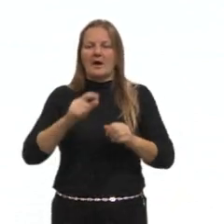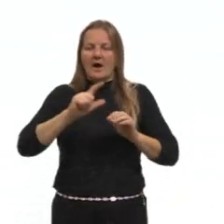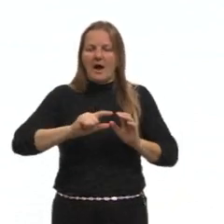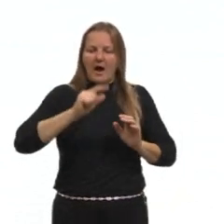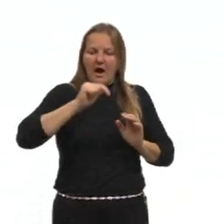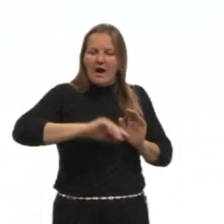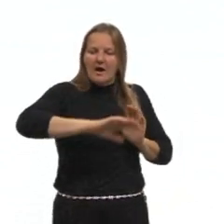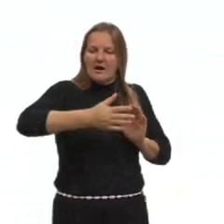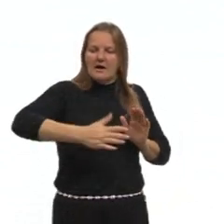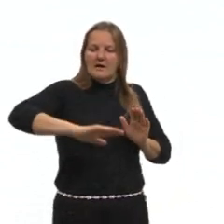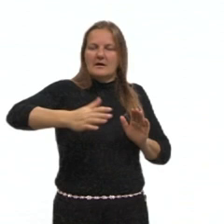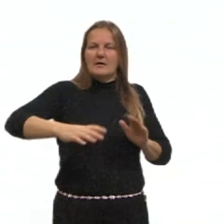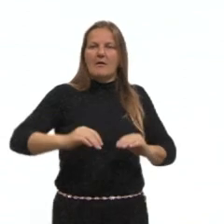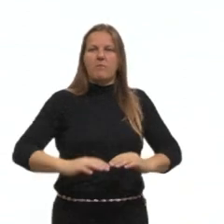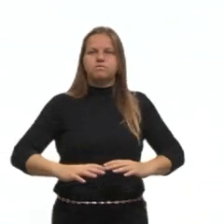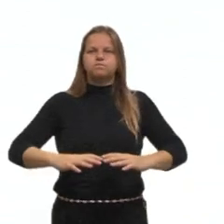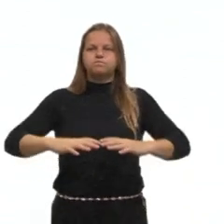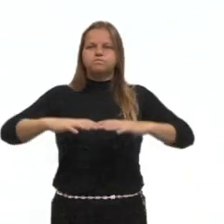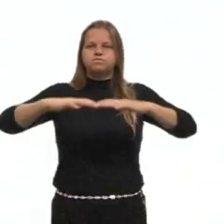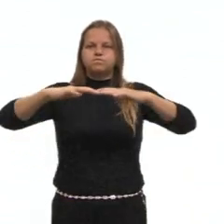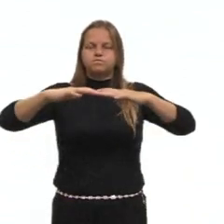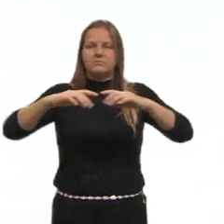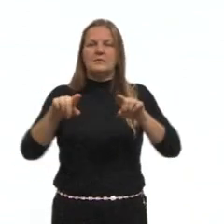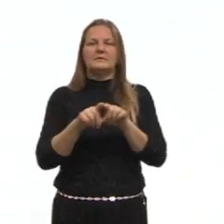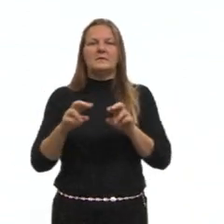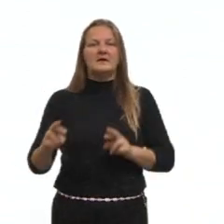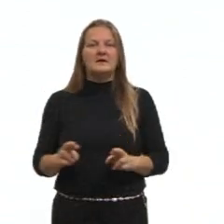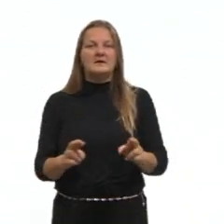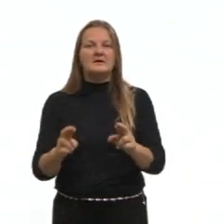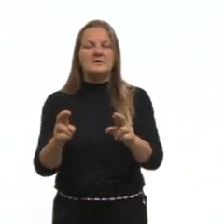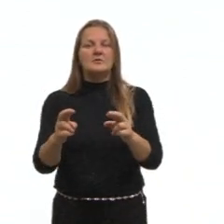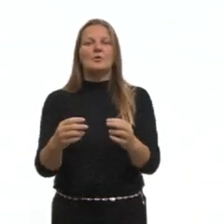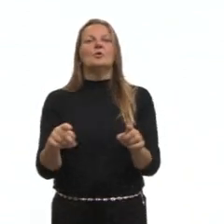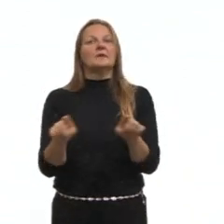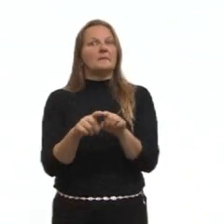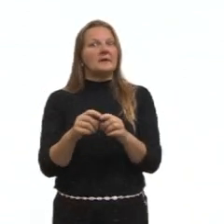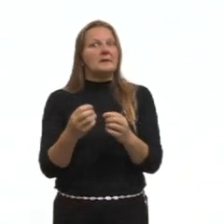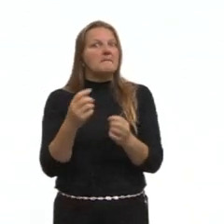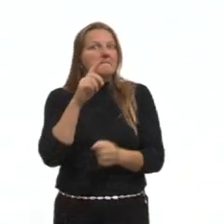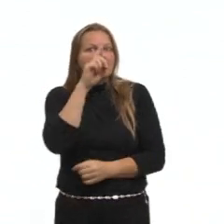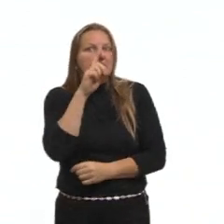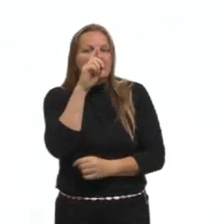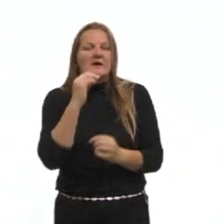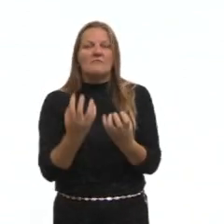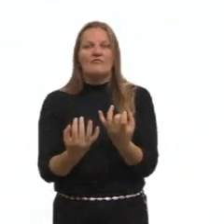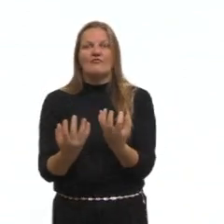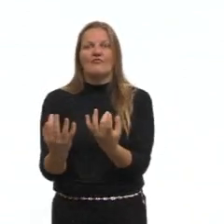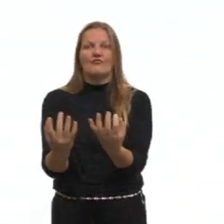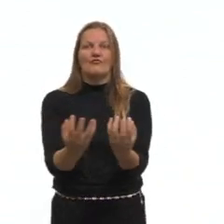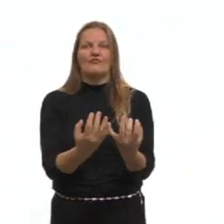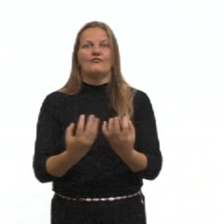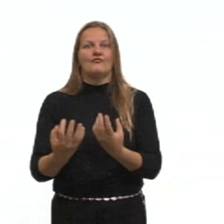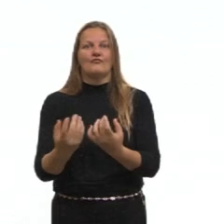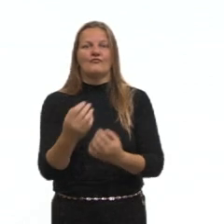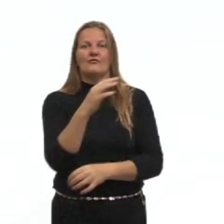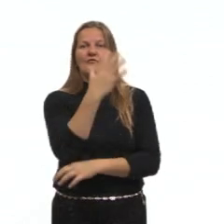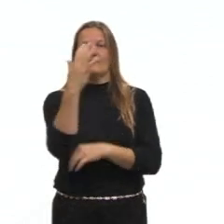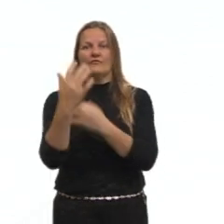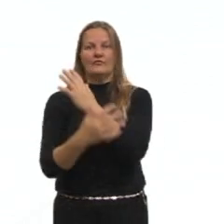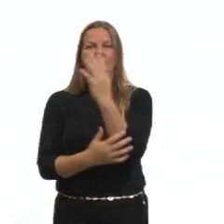rios aumento dos índices de incêndios né os incêndios florestais a perda da